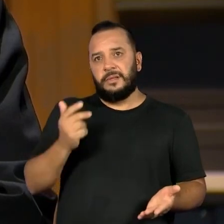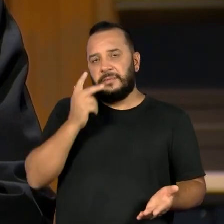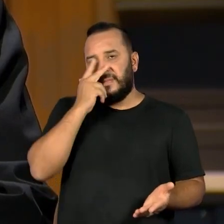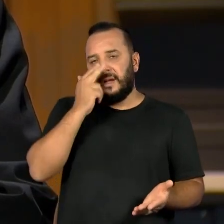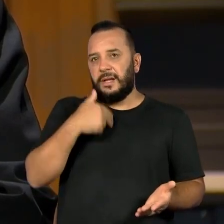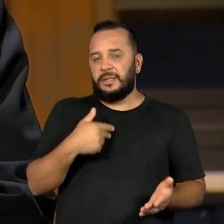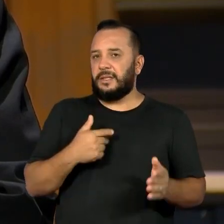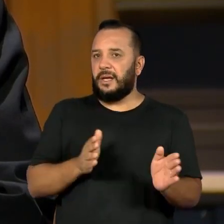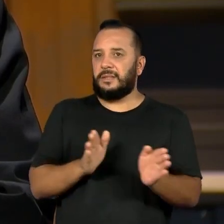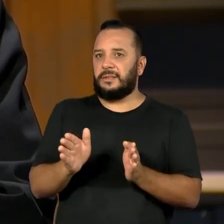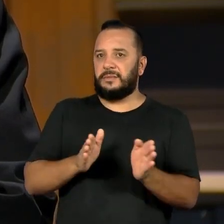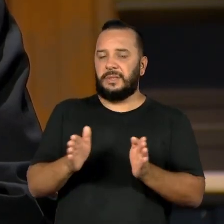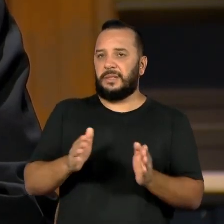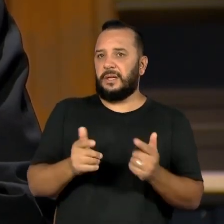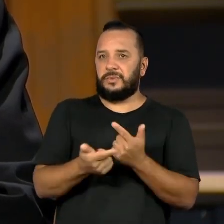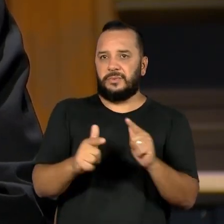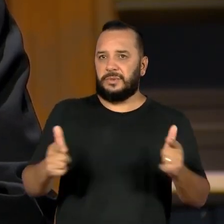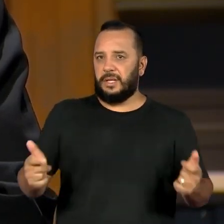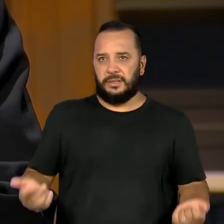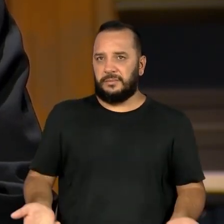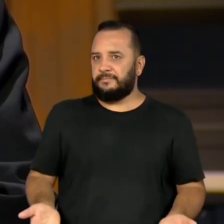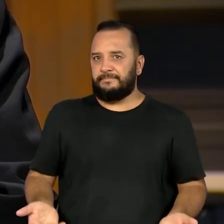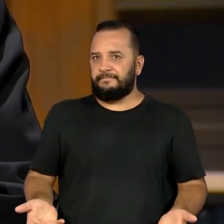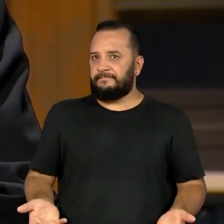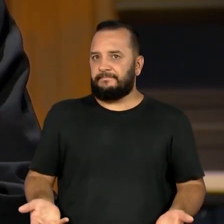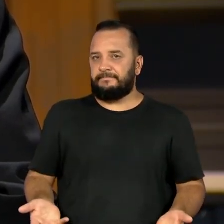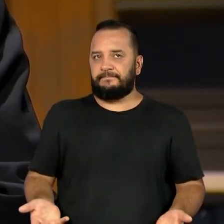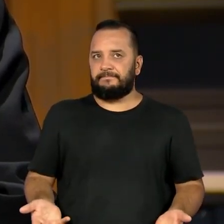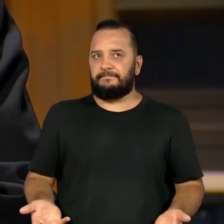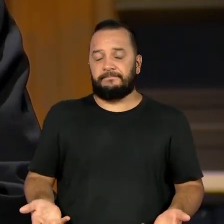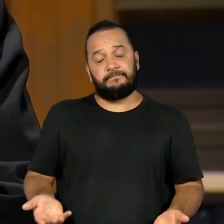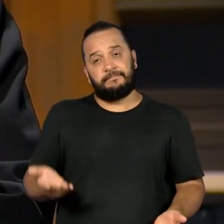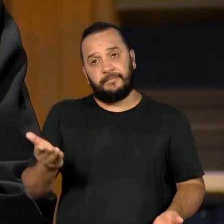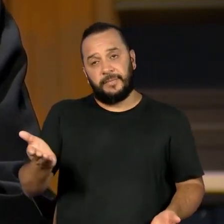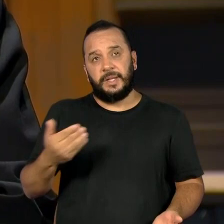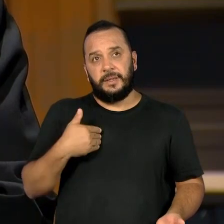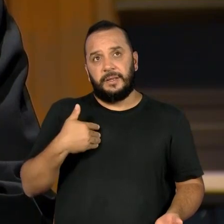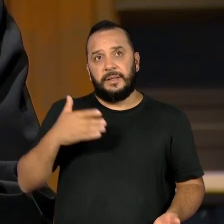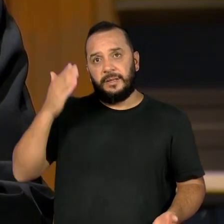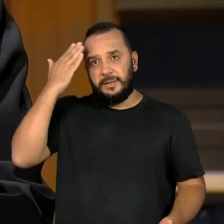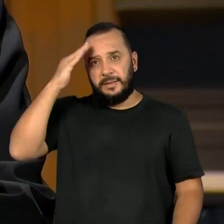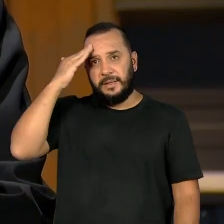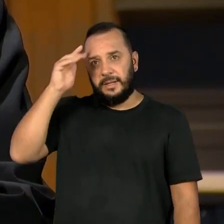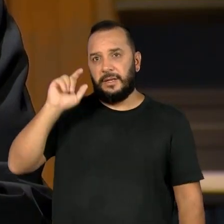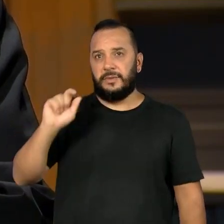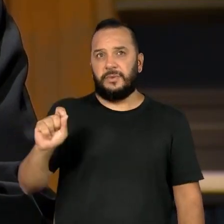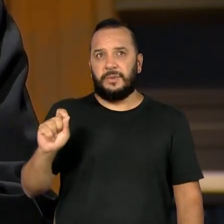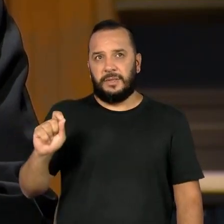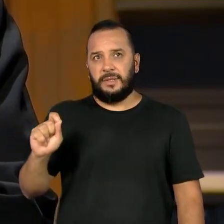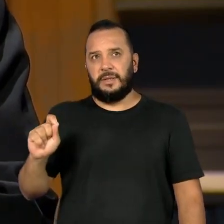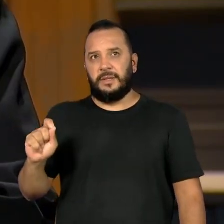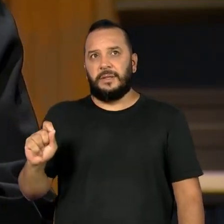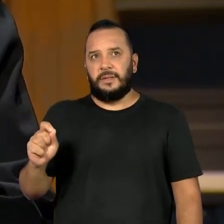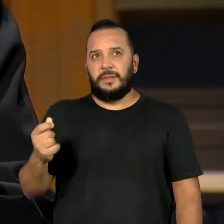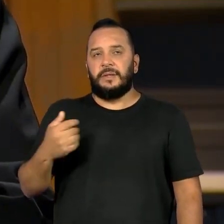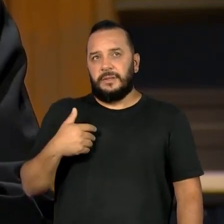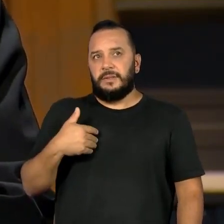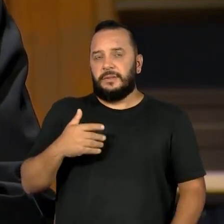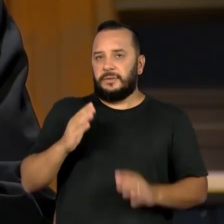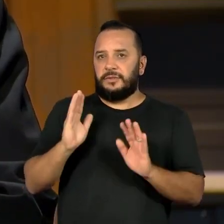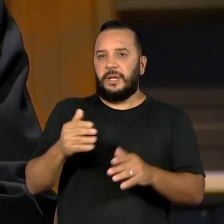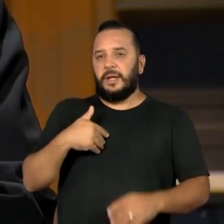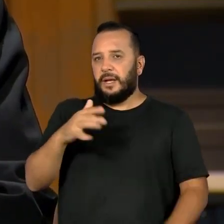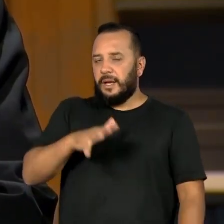Eh aí você pode você pode interpretar que existe uma eh insuficiência uma deficiência no